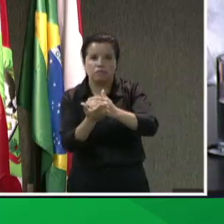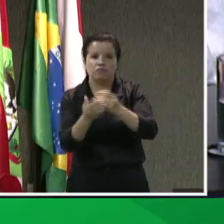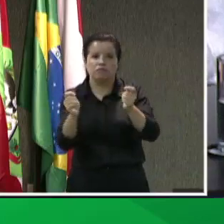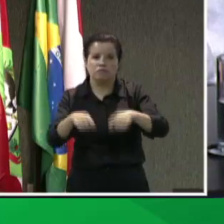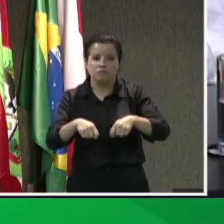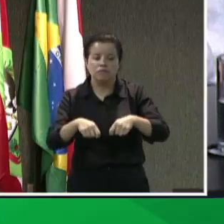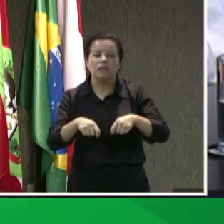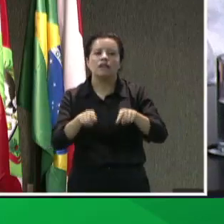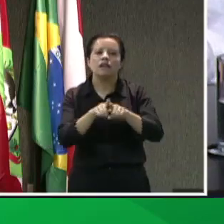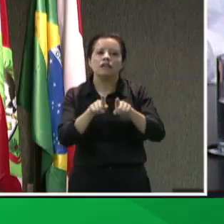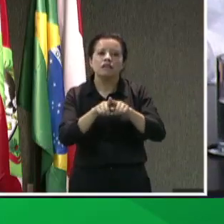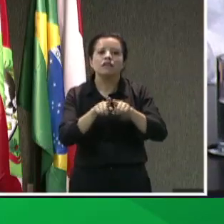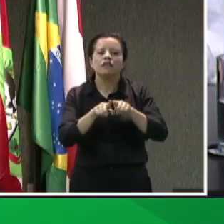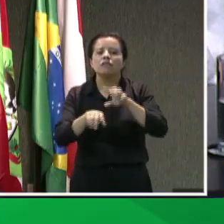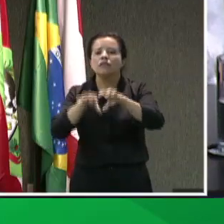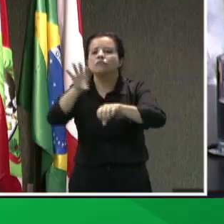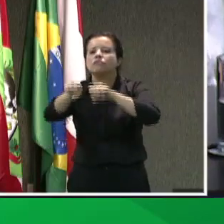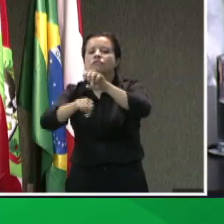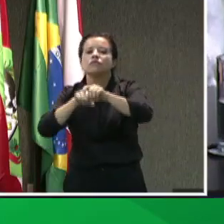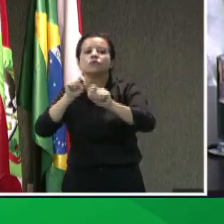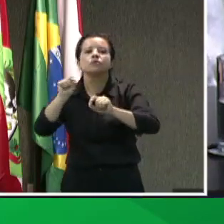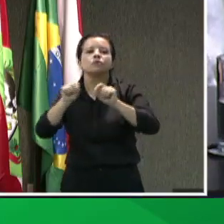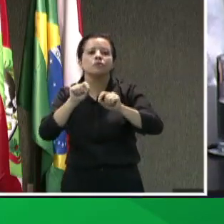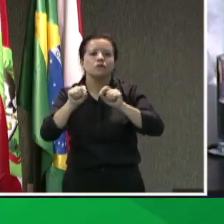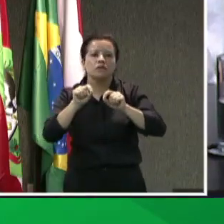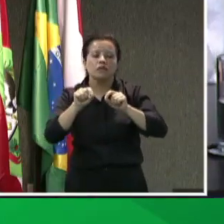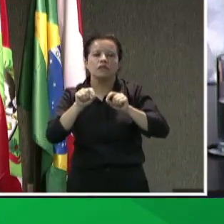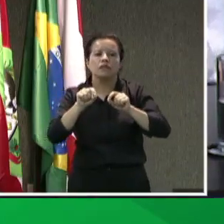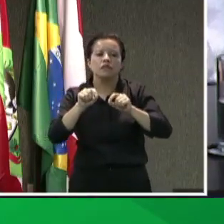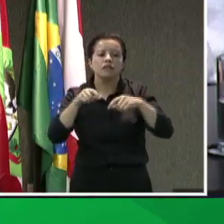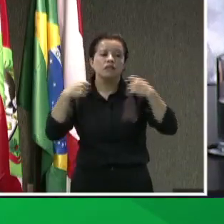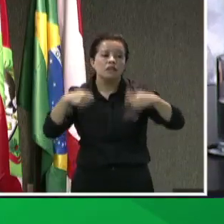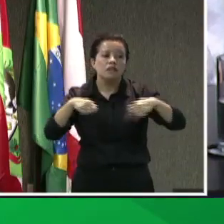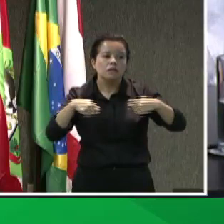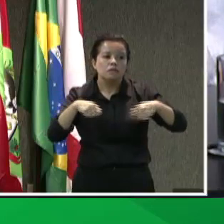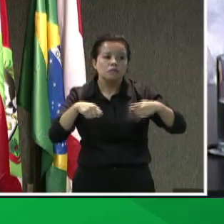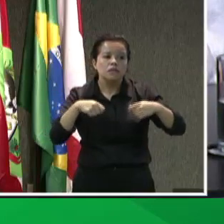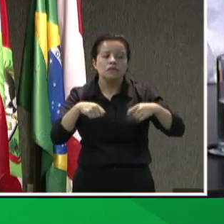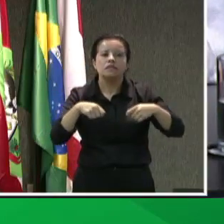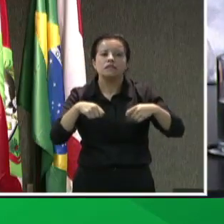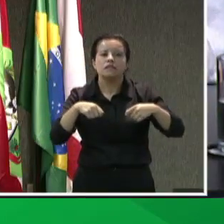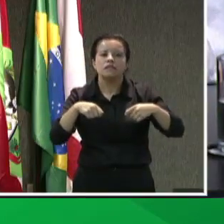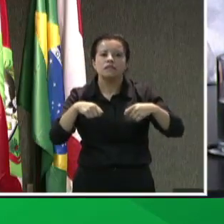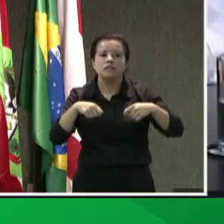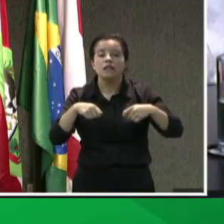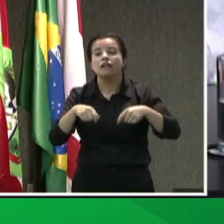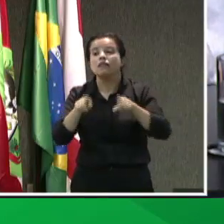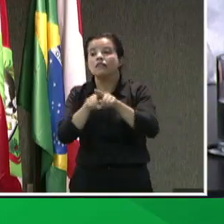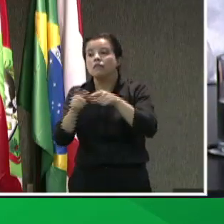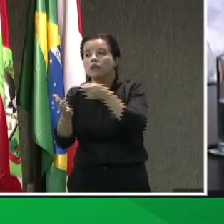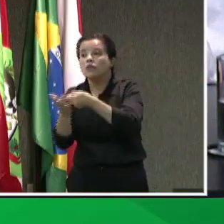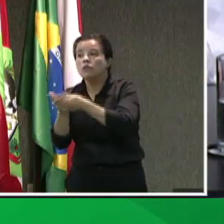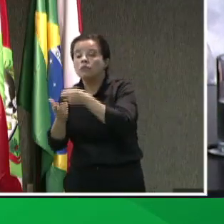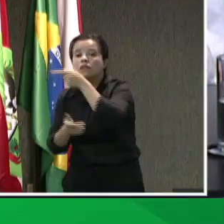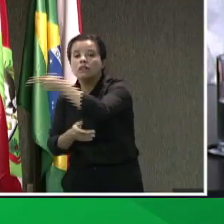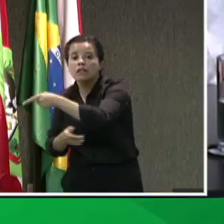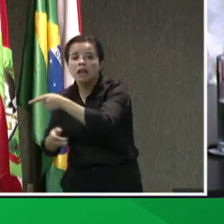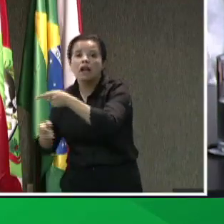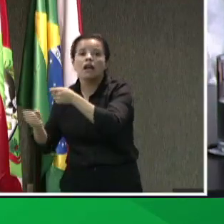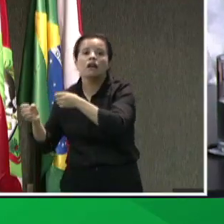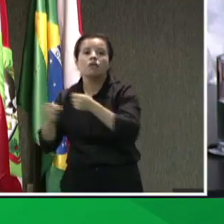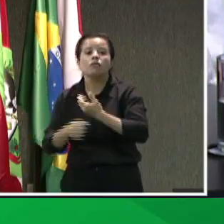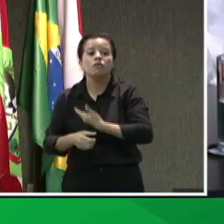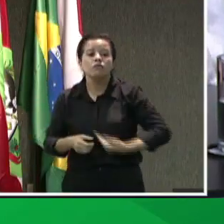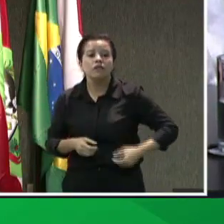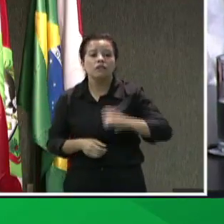ainda a perseguir, fora do que nós temos já de legislação, mas que nós temos que perseguir de ordem do Executivo, de cobrar essa